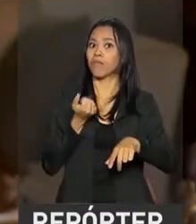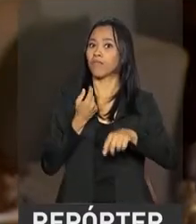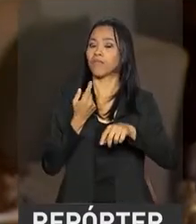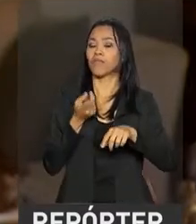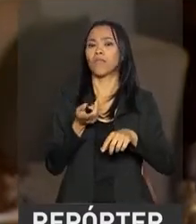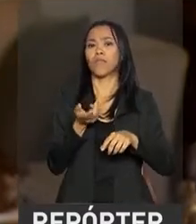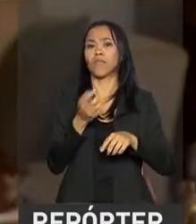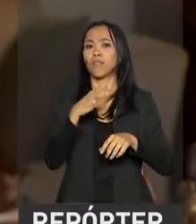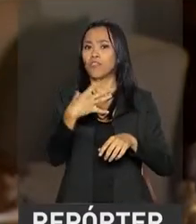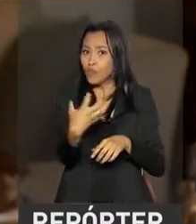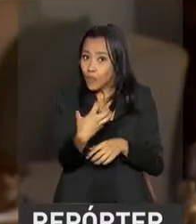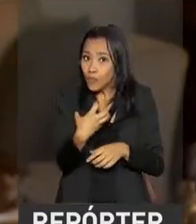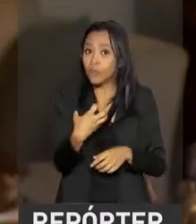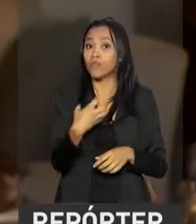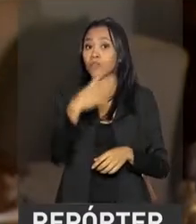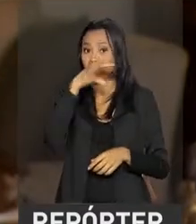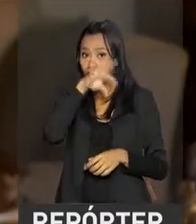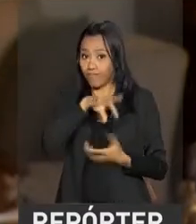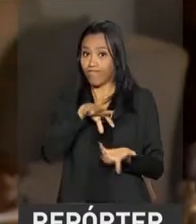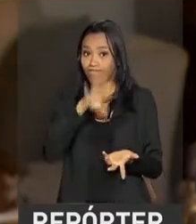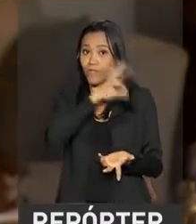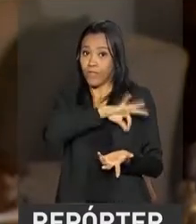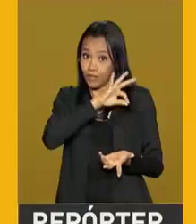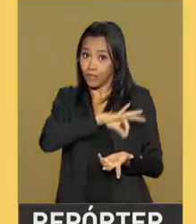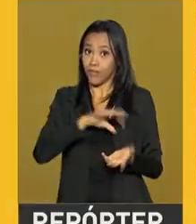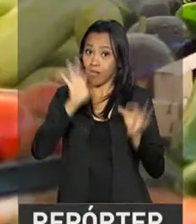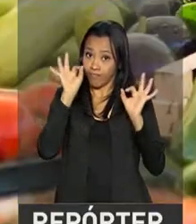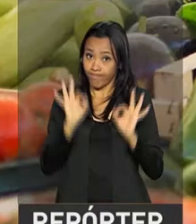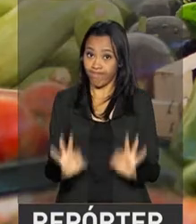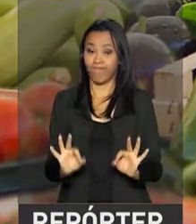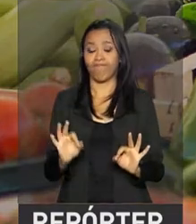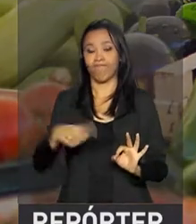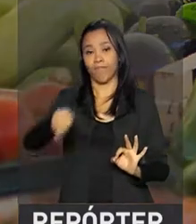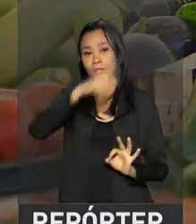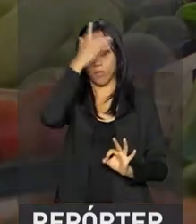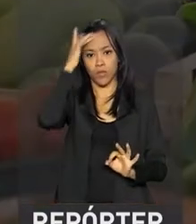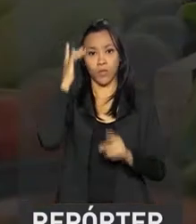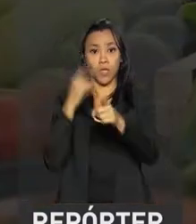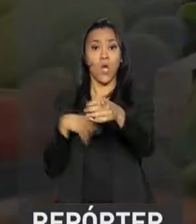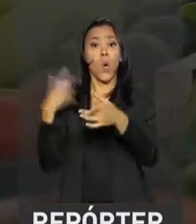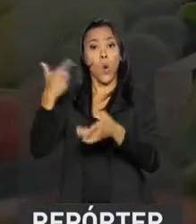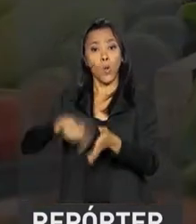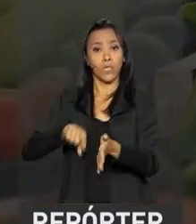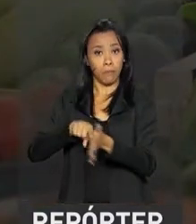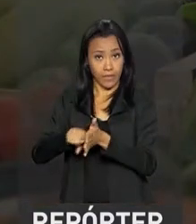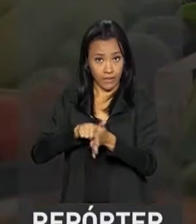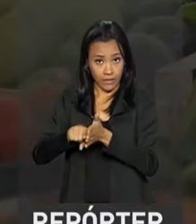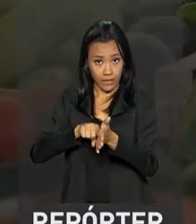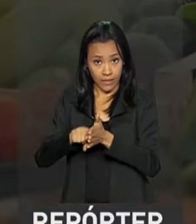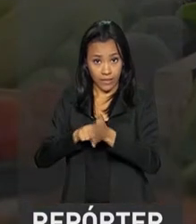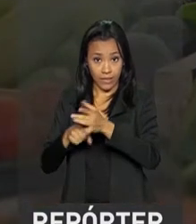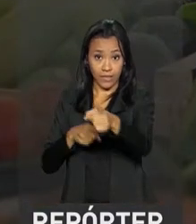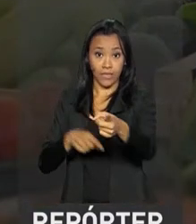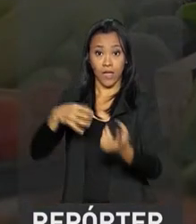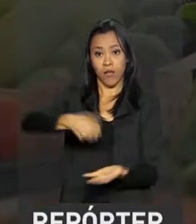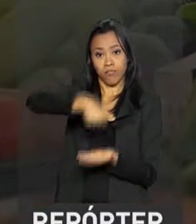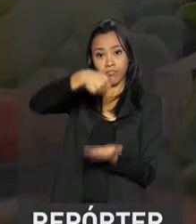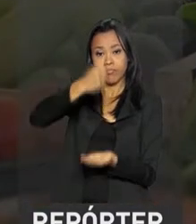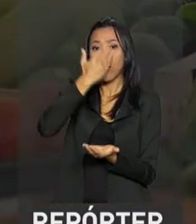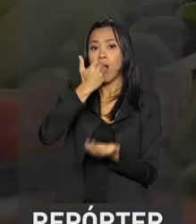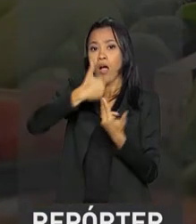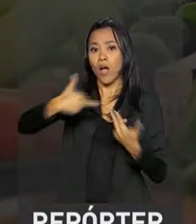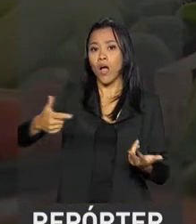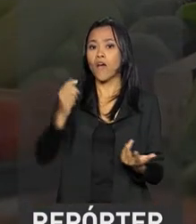a renda real dos consumidores a pesquisa do dieese mostrou que a cesta básica ficou mais barata nas 22